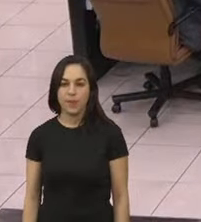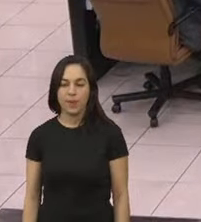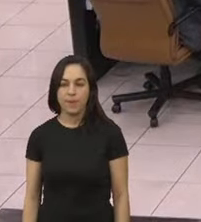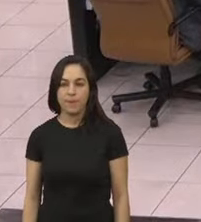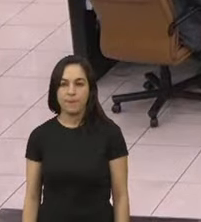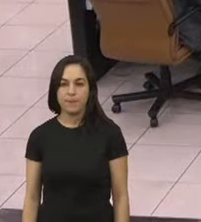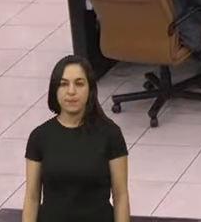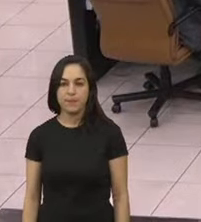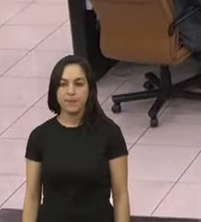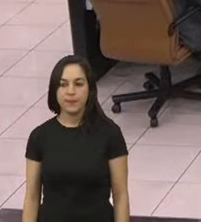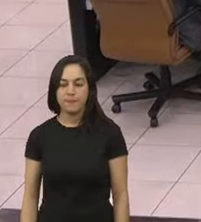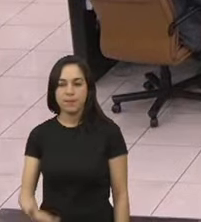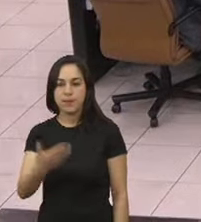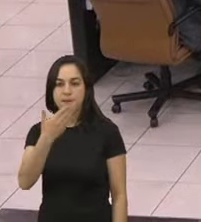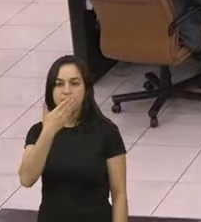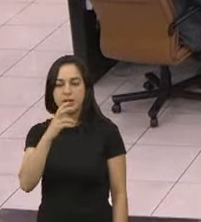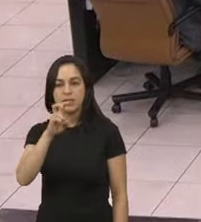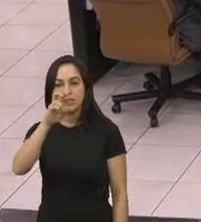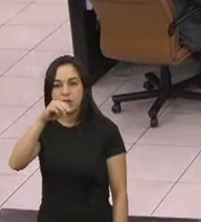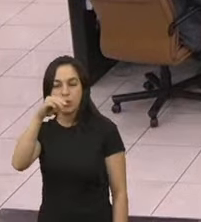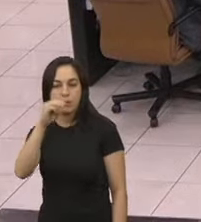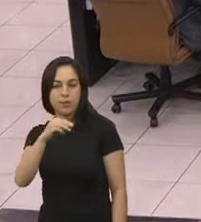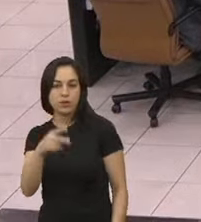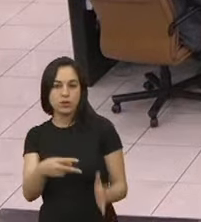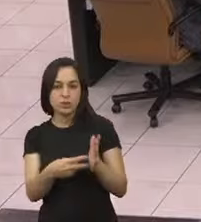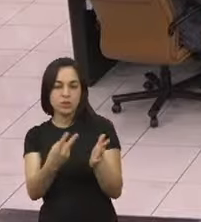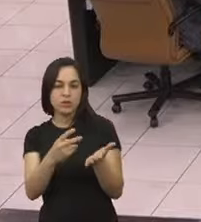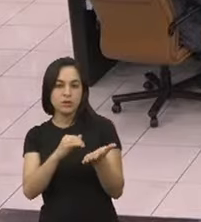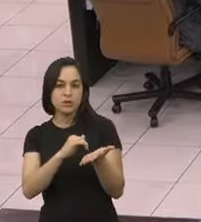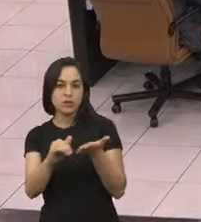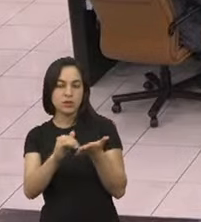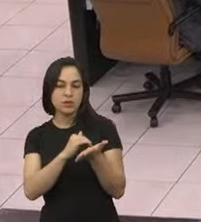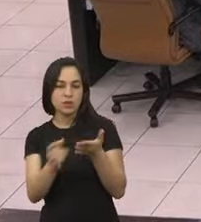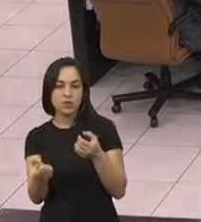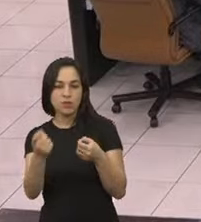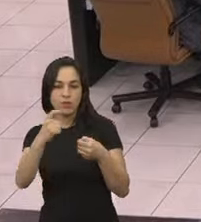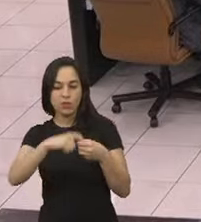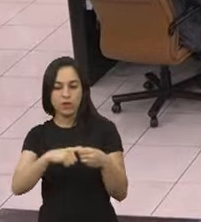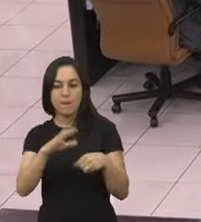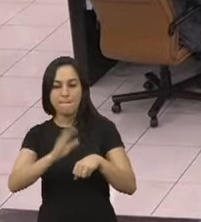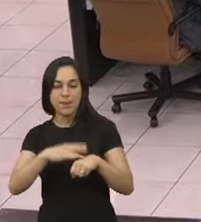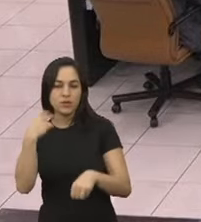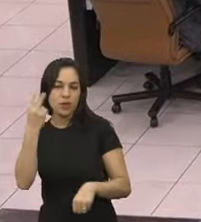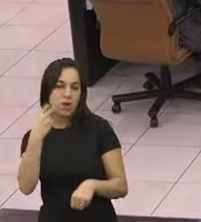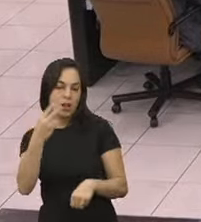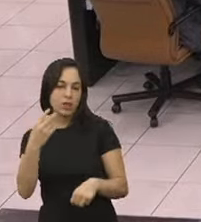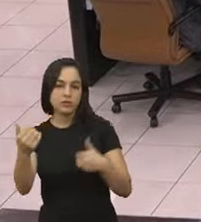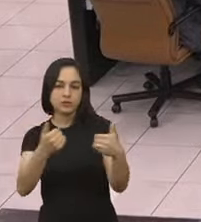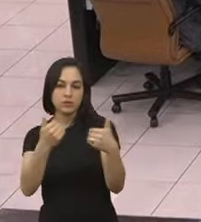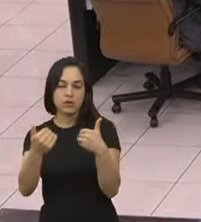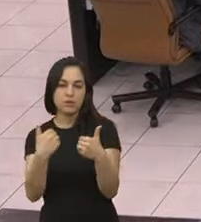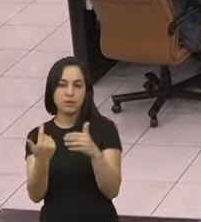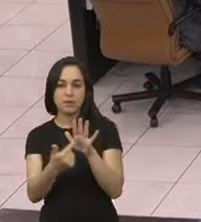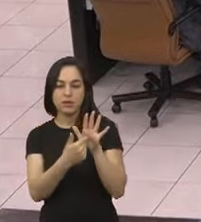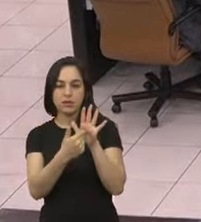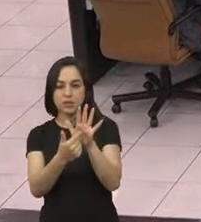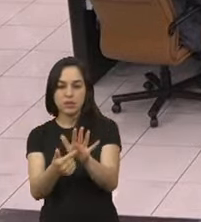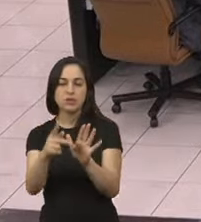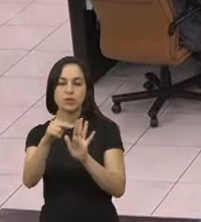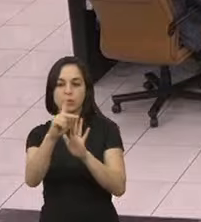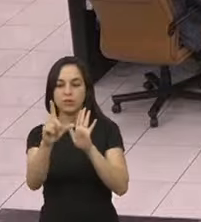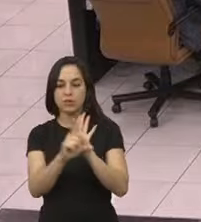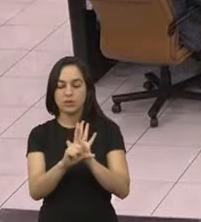solicito 5 minutos para o segundo secretário retornar e mais alguns vereadores para a apresentação do projeto.